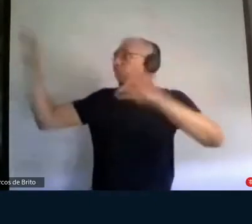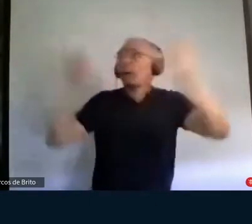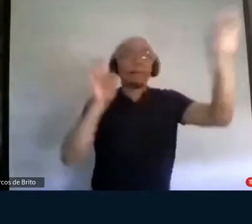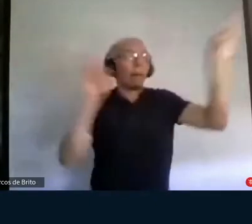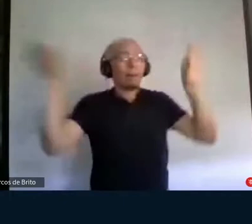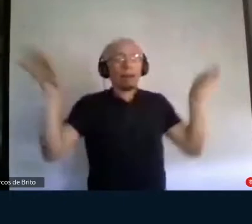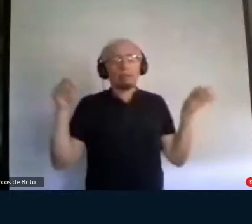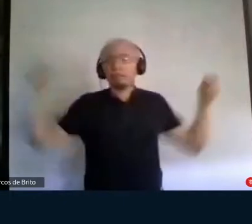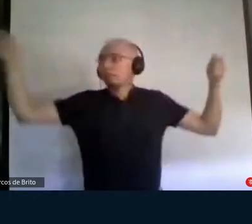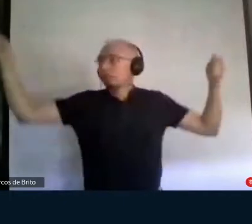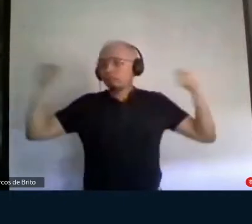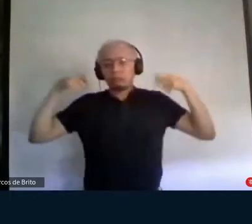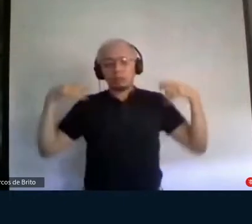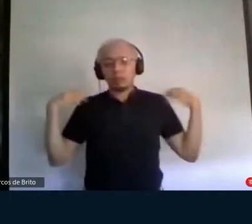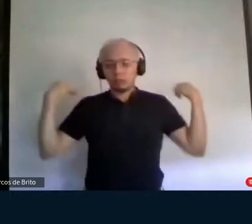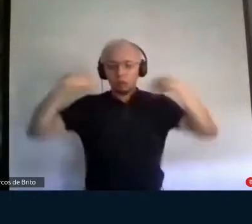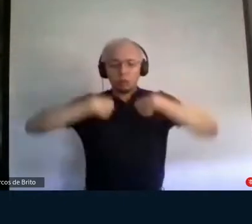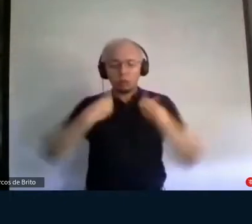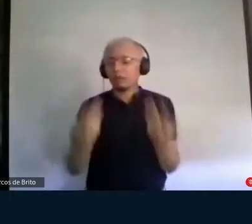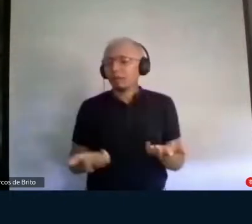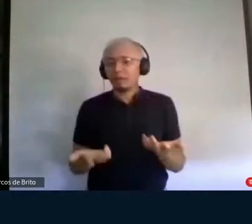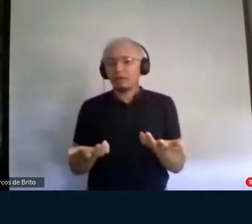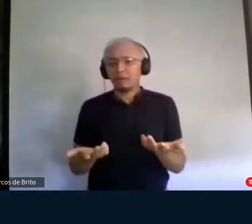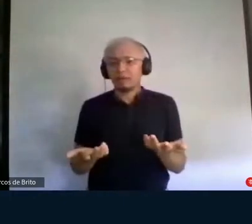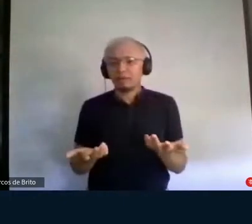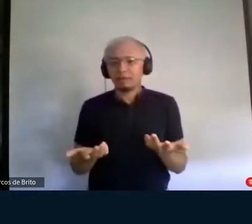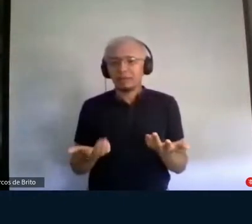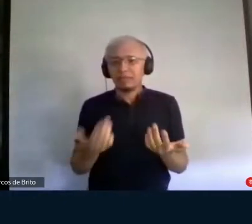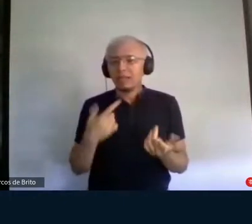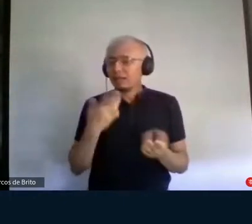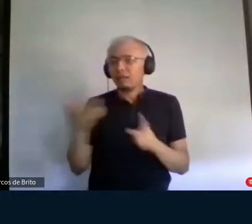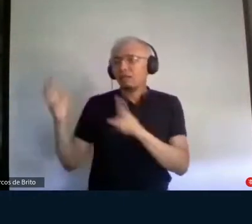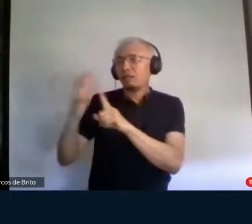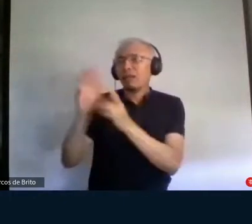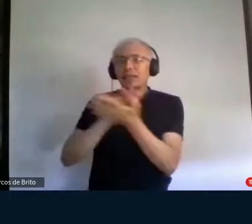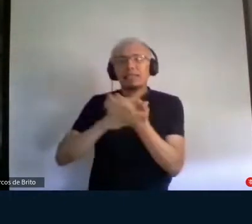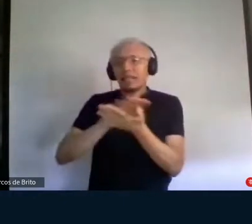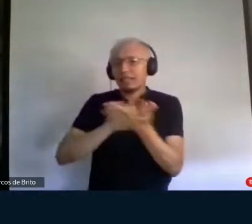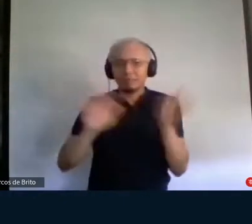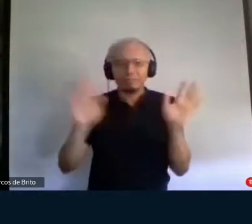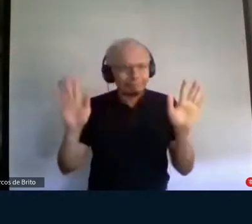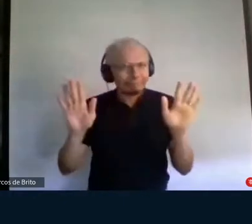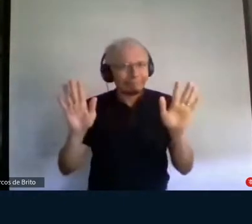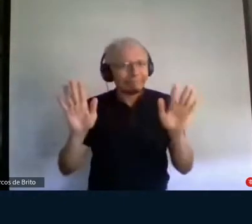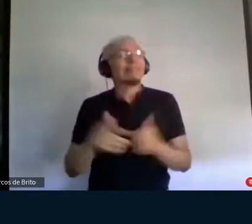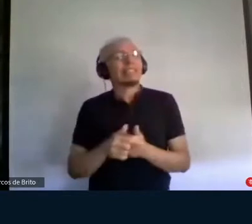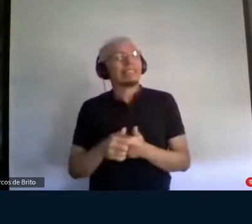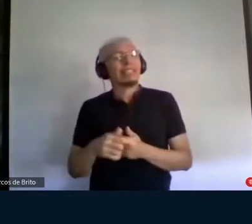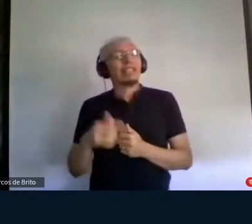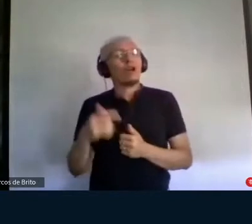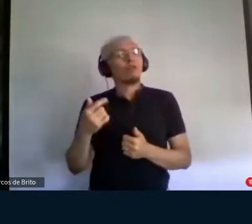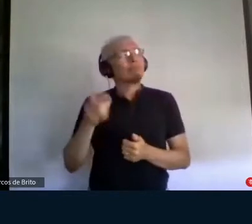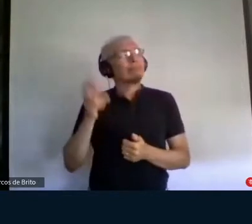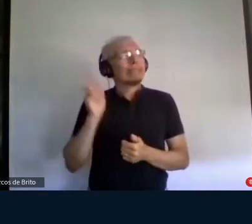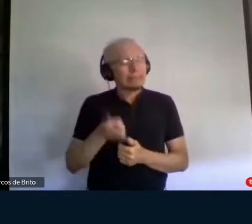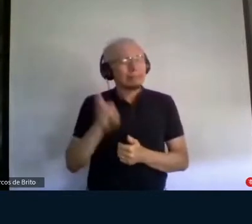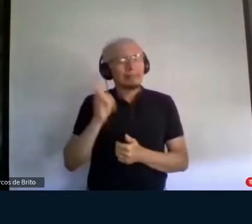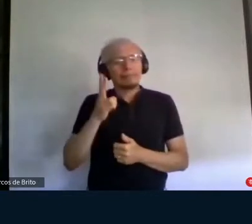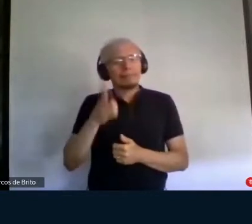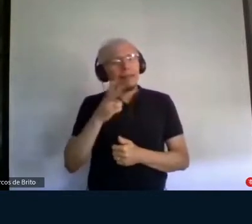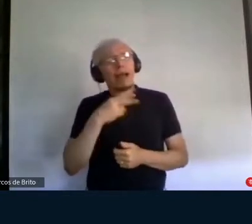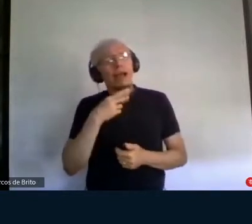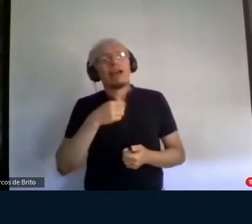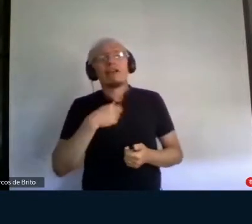e coloca em cima da gente sem influência nenhuma. Então, cada vez mais eu faço questão